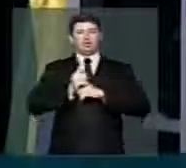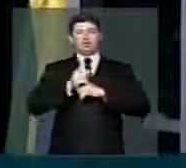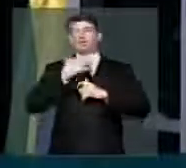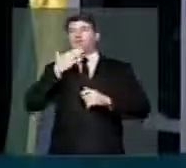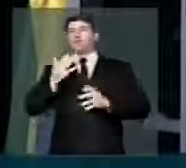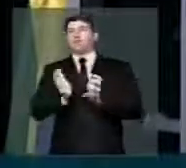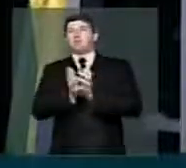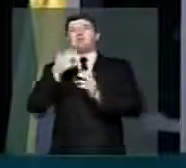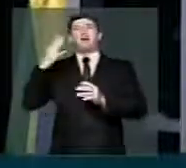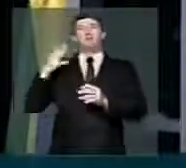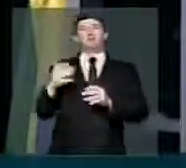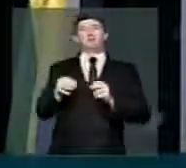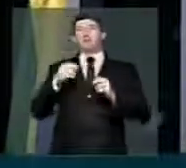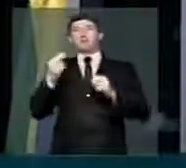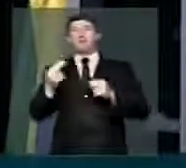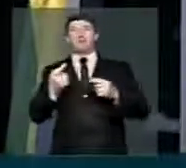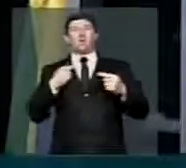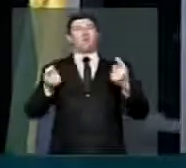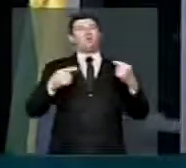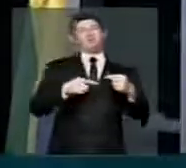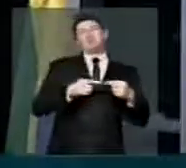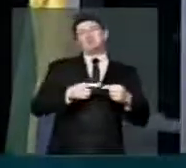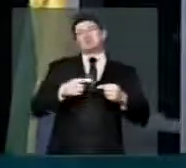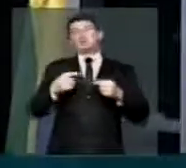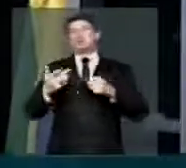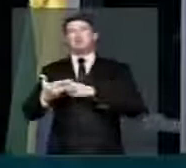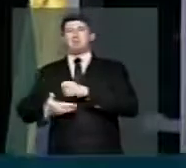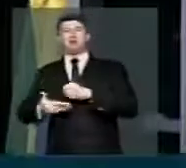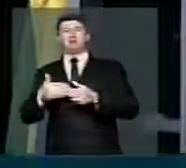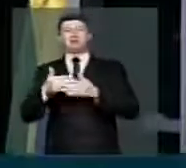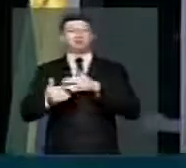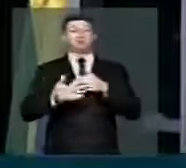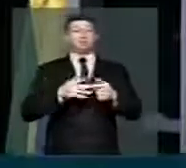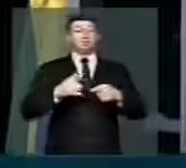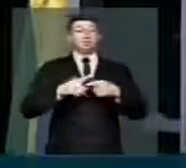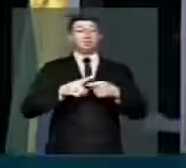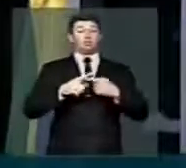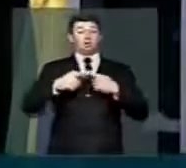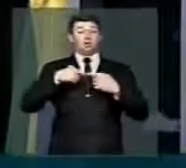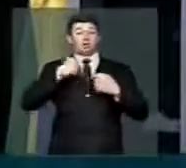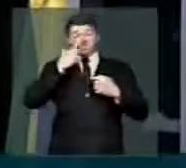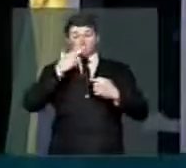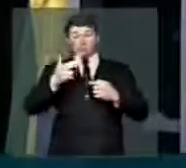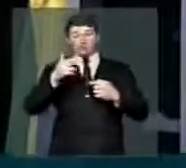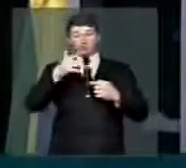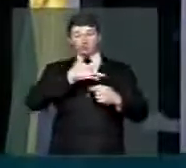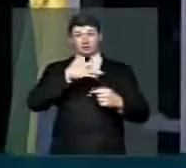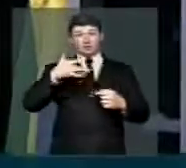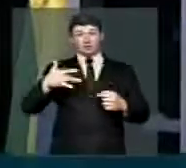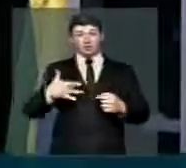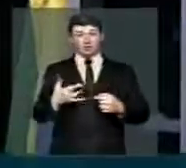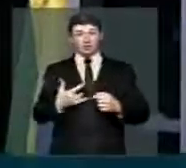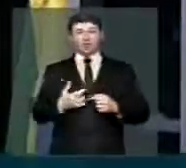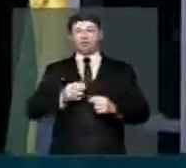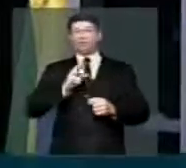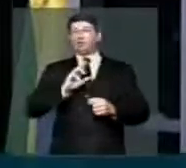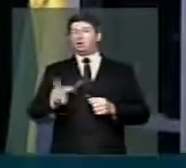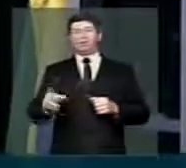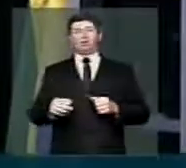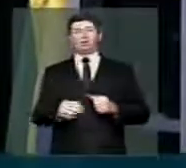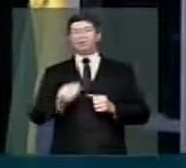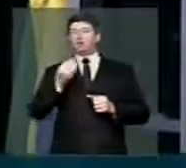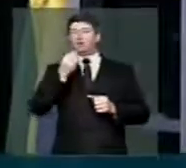partidário ou com um tom de oposição ou situação, até porque eu entendo que saúde não deveria